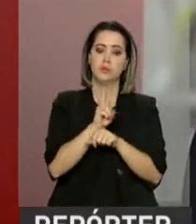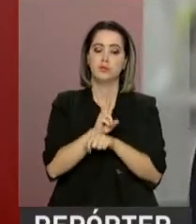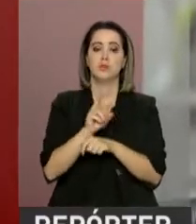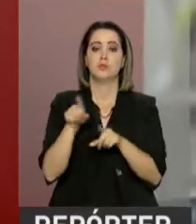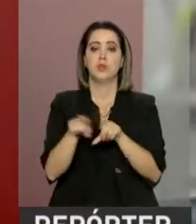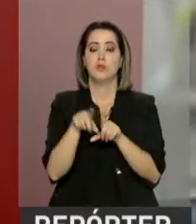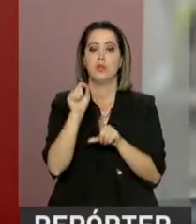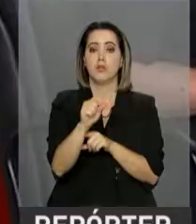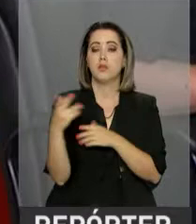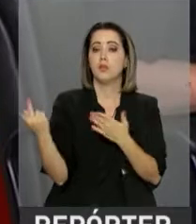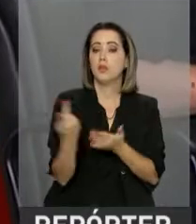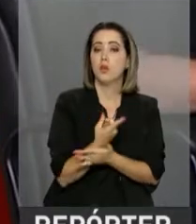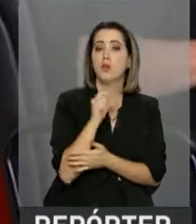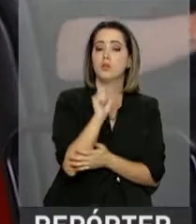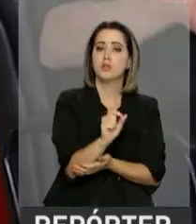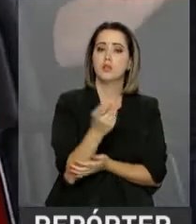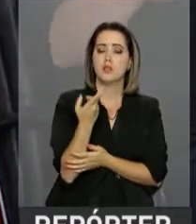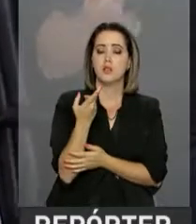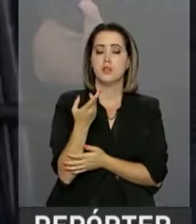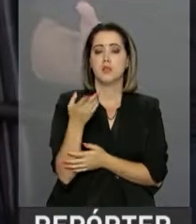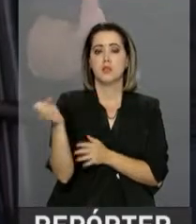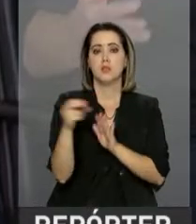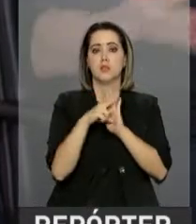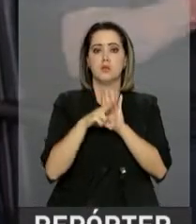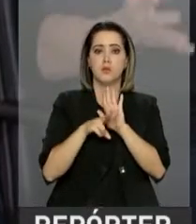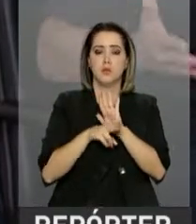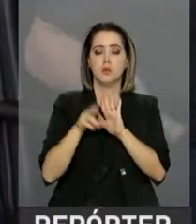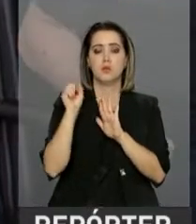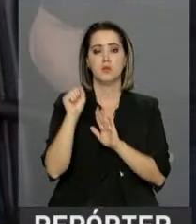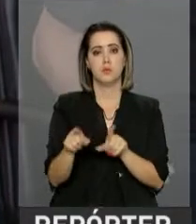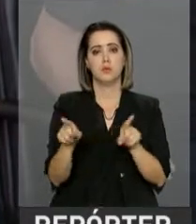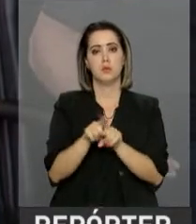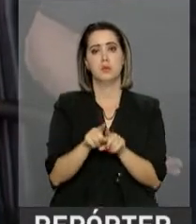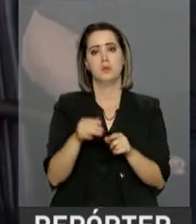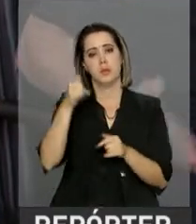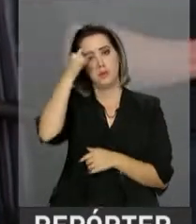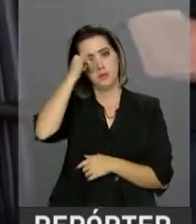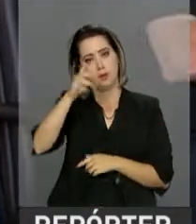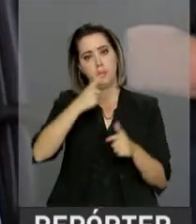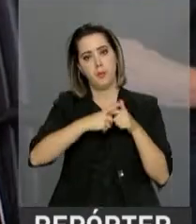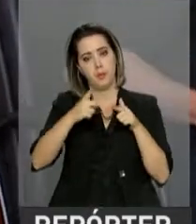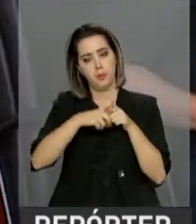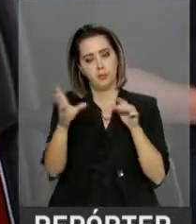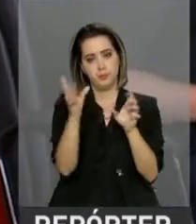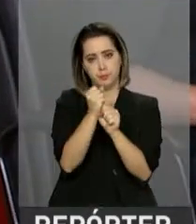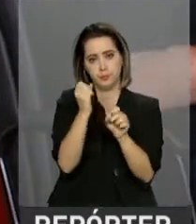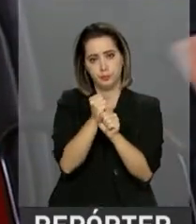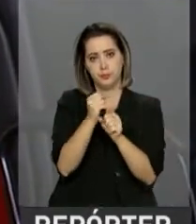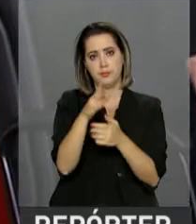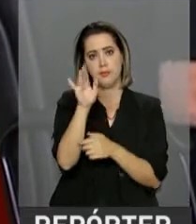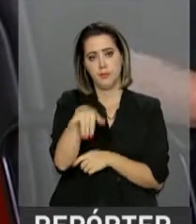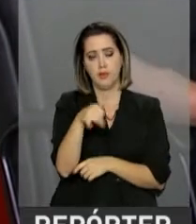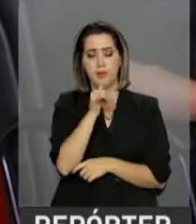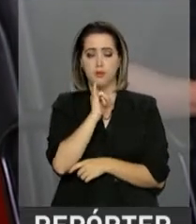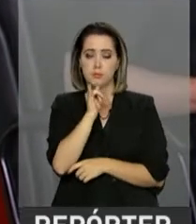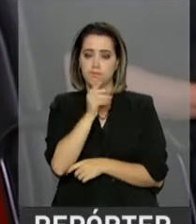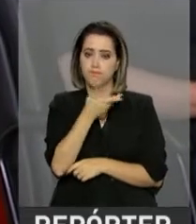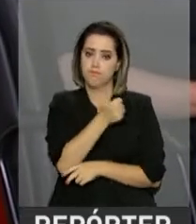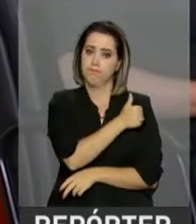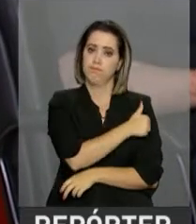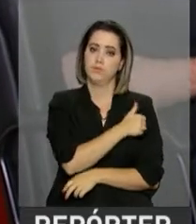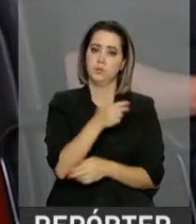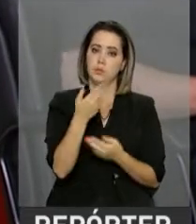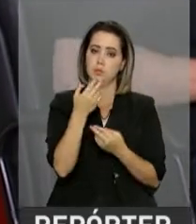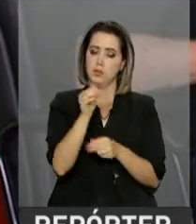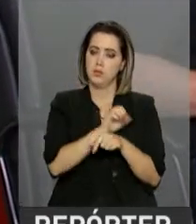a realização da reforma como o principal meio de se evitar um colapso nas contas públicas, como, por exemplo, a situação enfrentada atualmente por